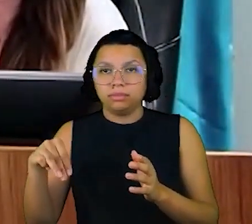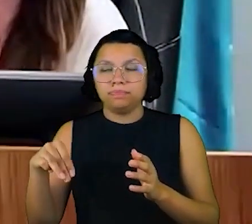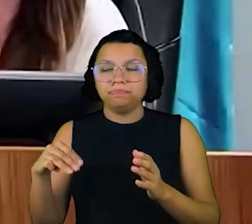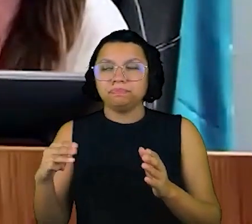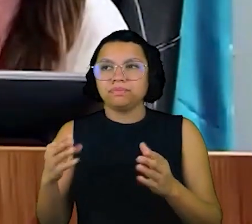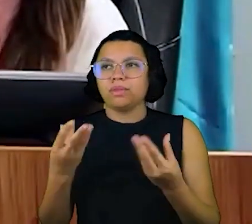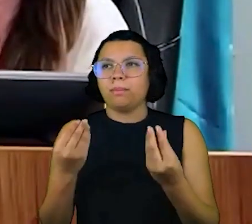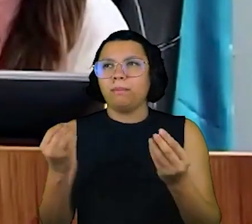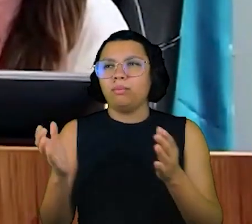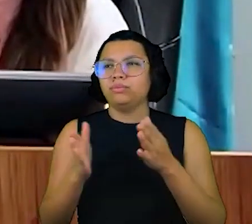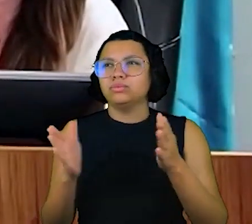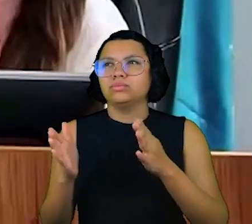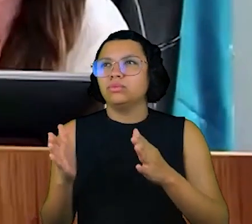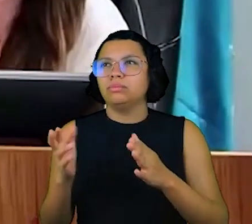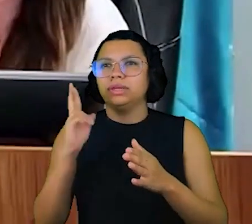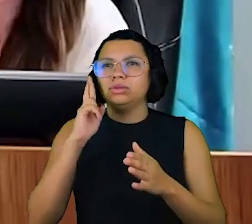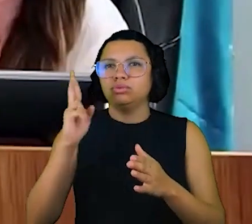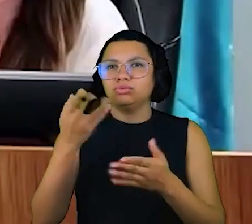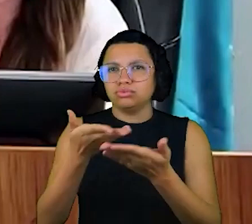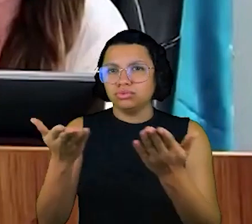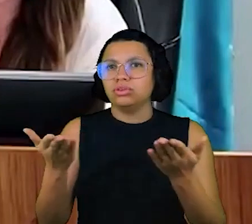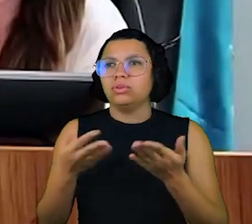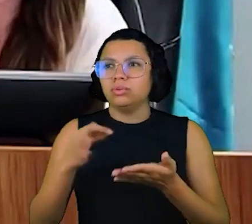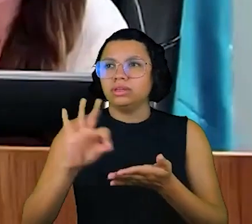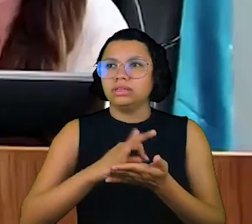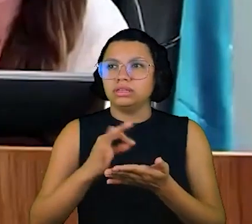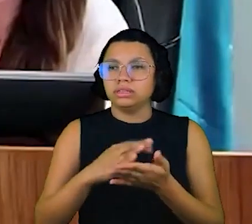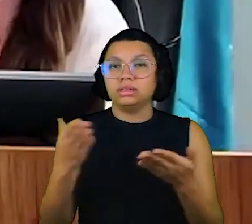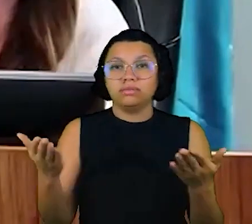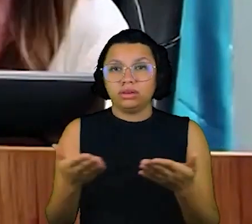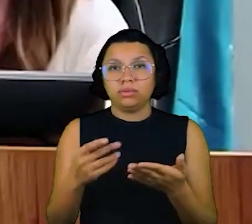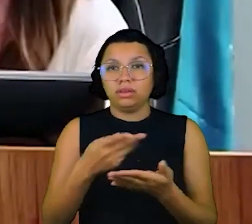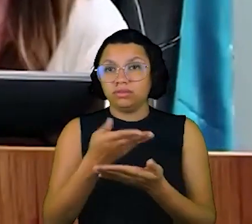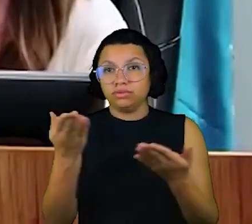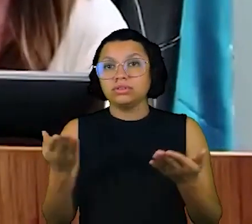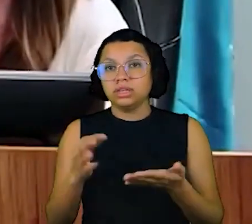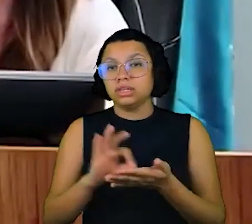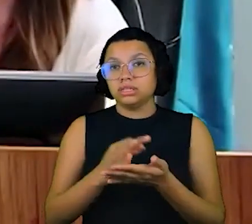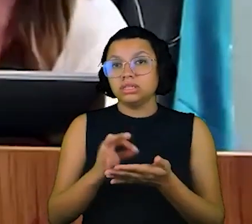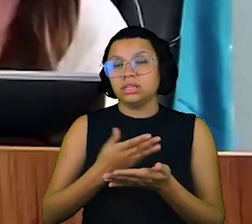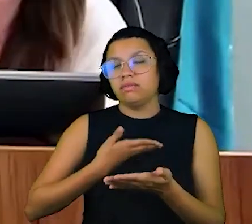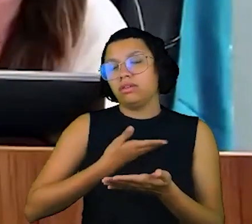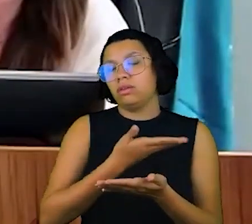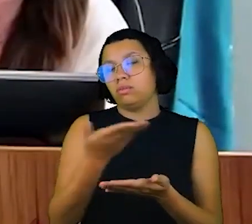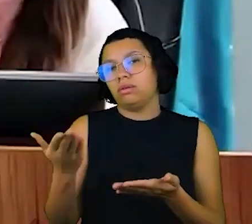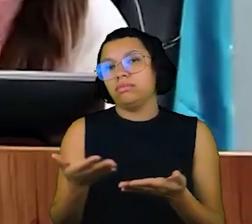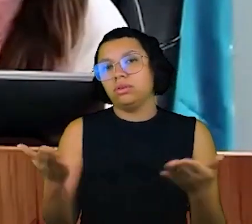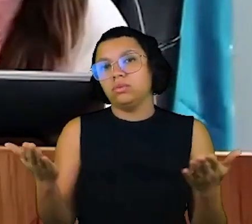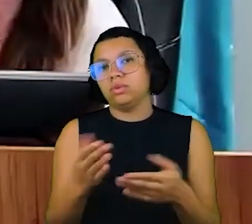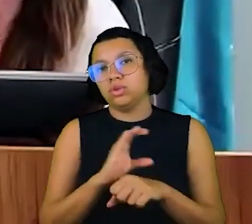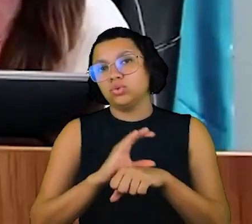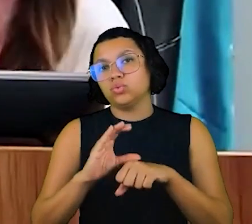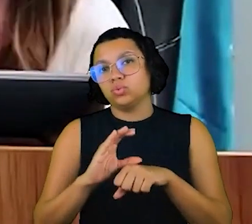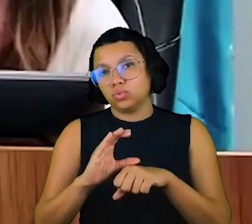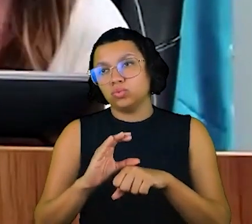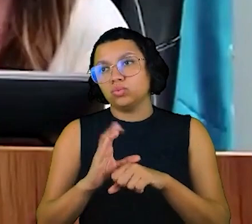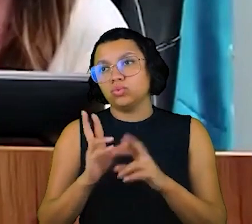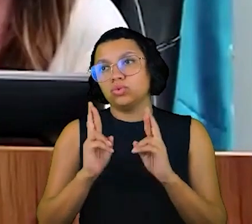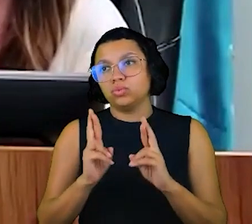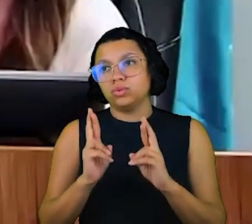PFN, né? Em muitos momentos, os senhores que se inscreveram aqui, vocês que se inscreveram, os amigos que se